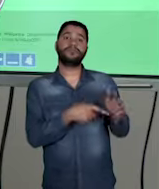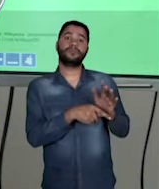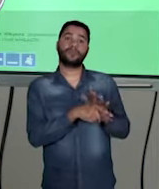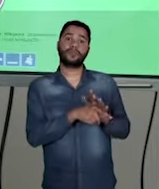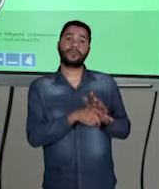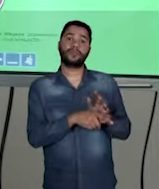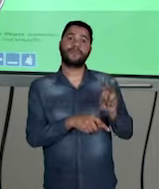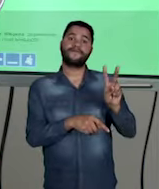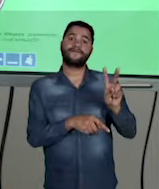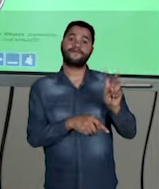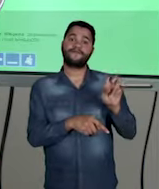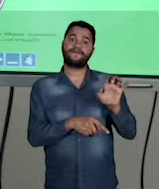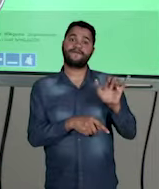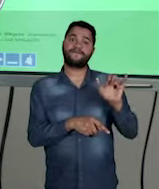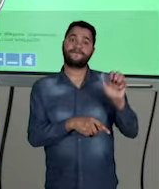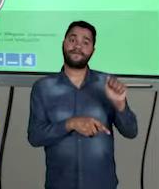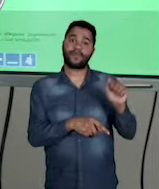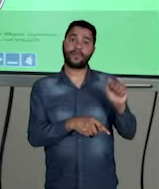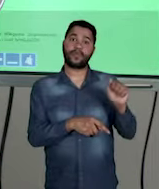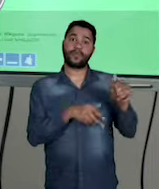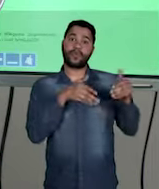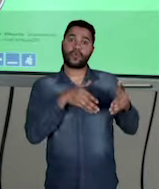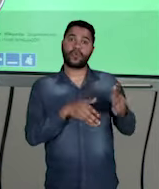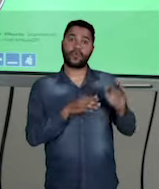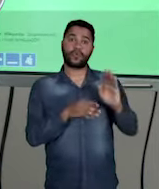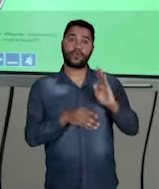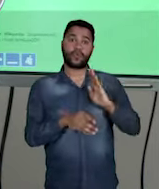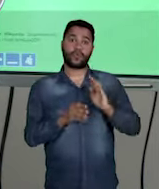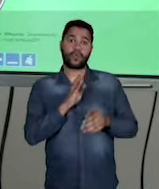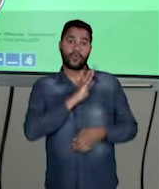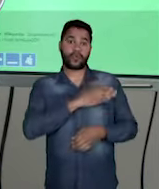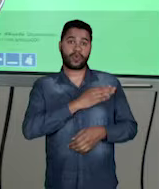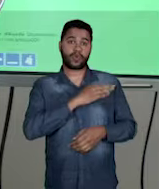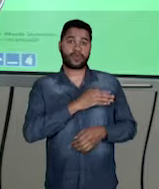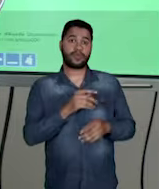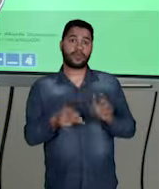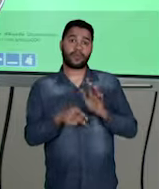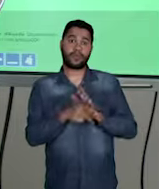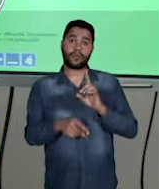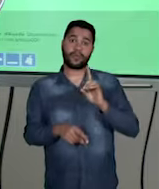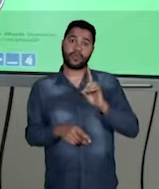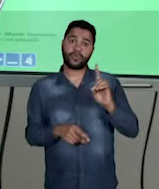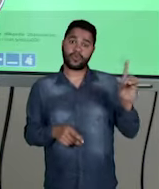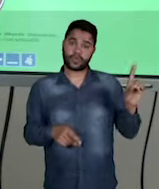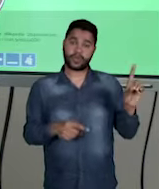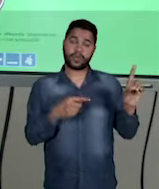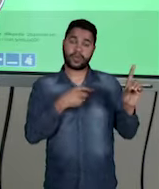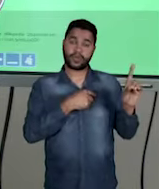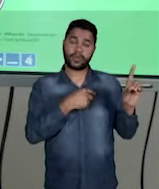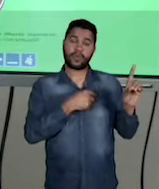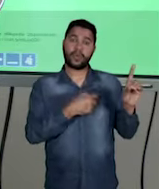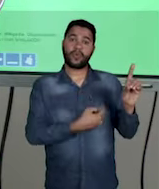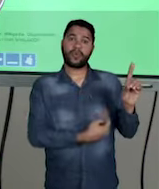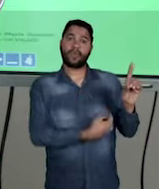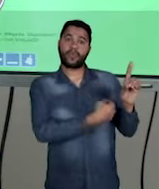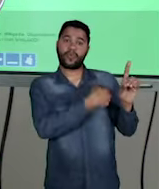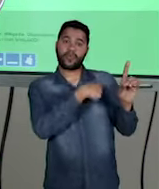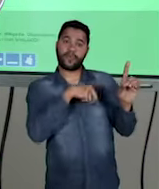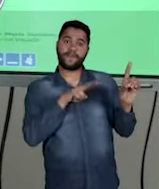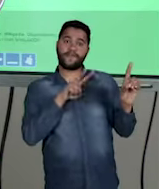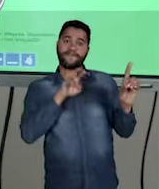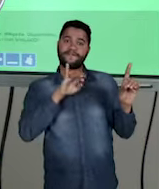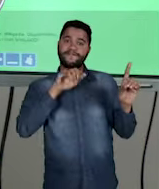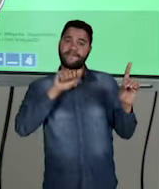das veias, chega no coração do lado direito, entra no átrio direito por meio das veias